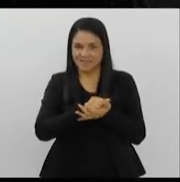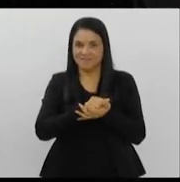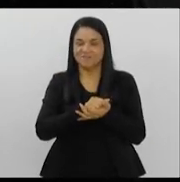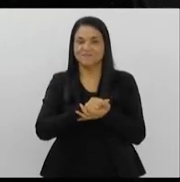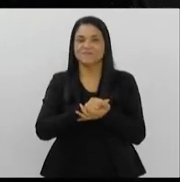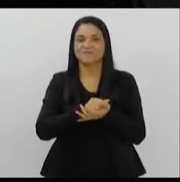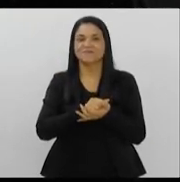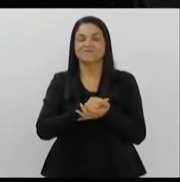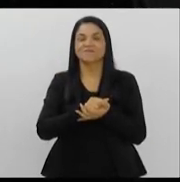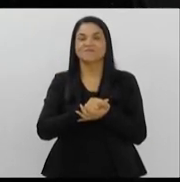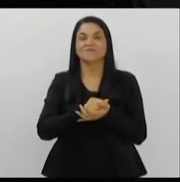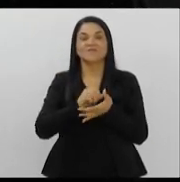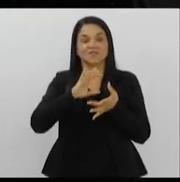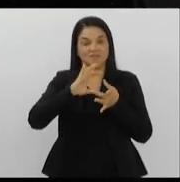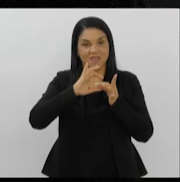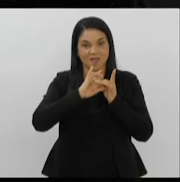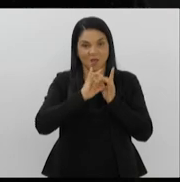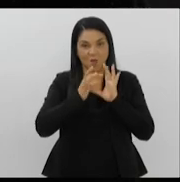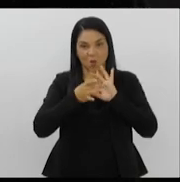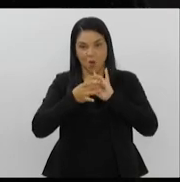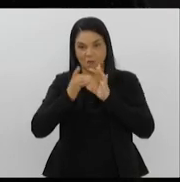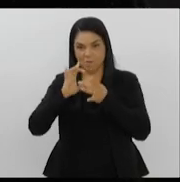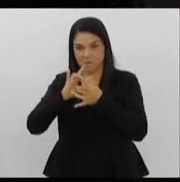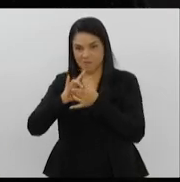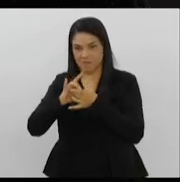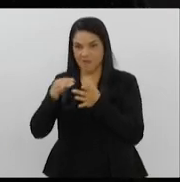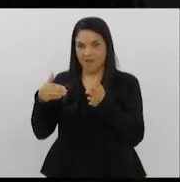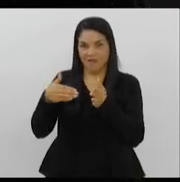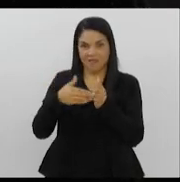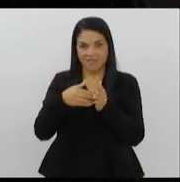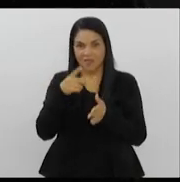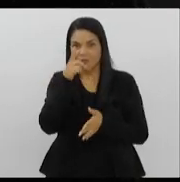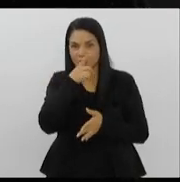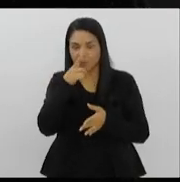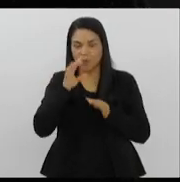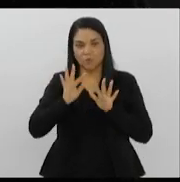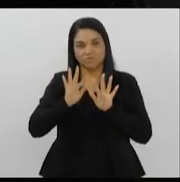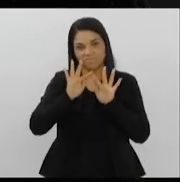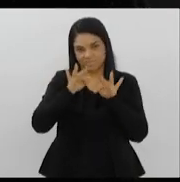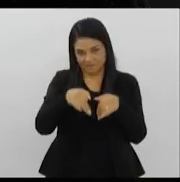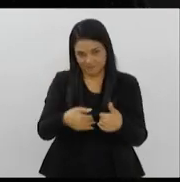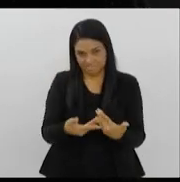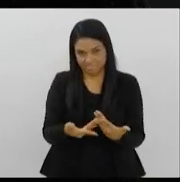que as Olimpíadas até domingo elas se concluem.